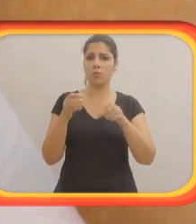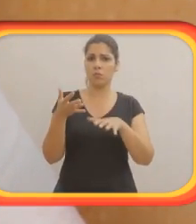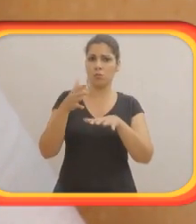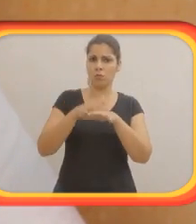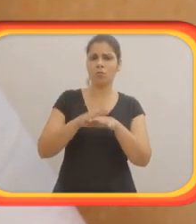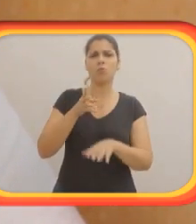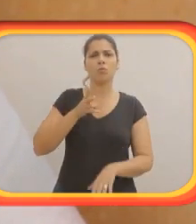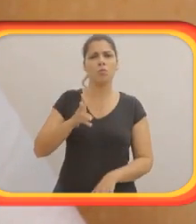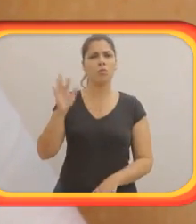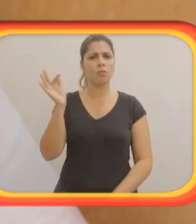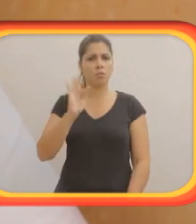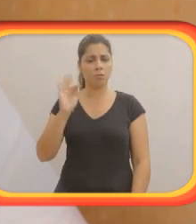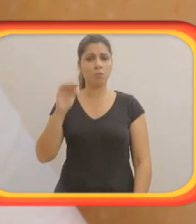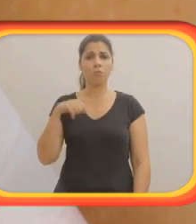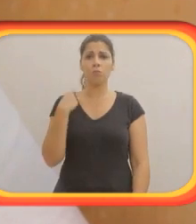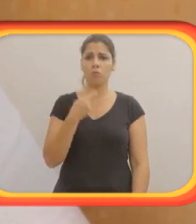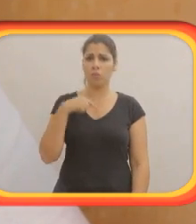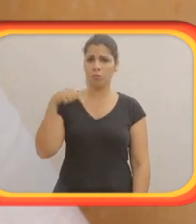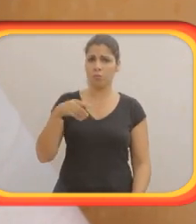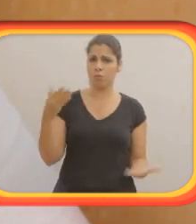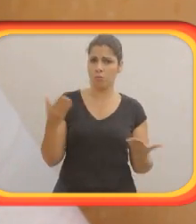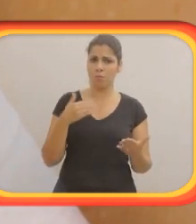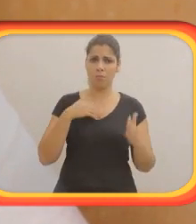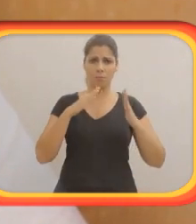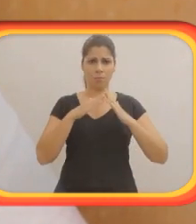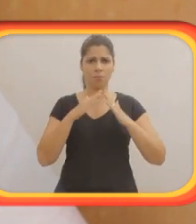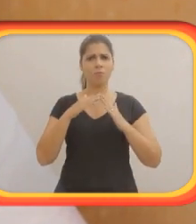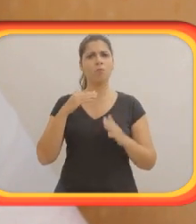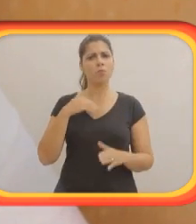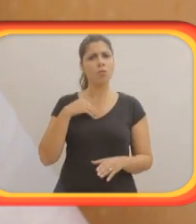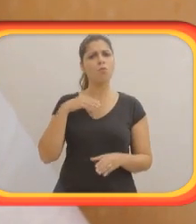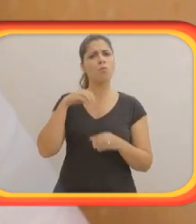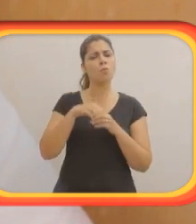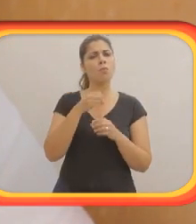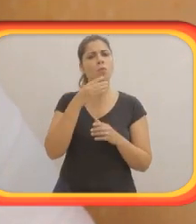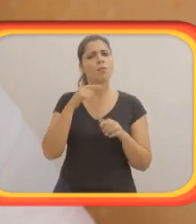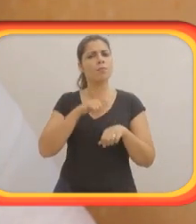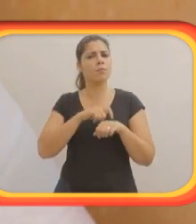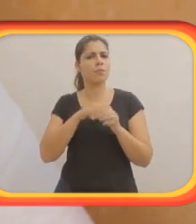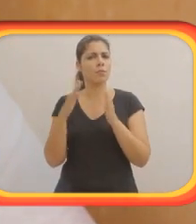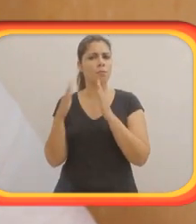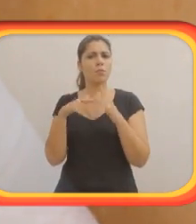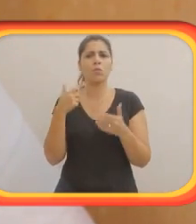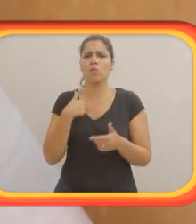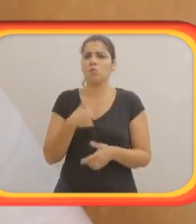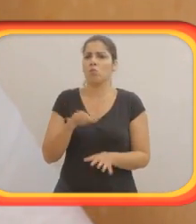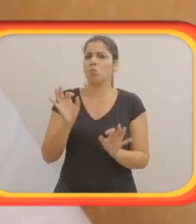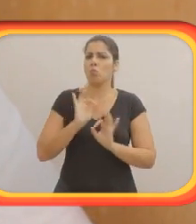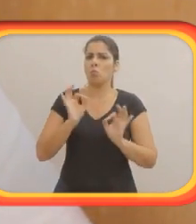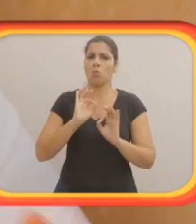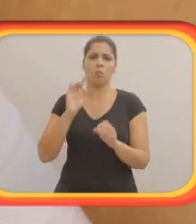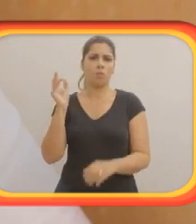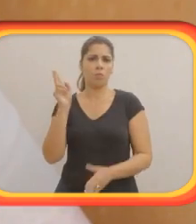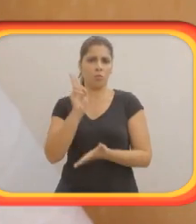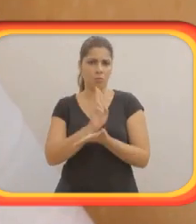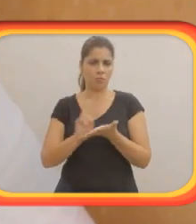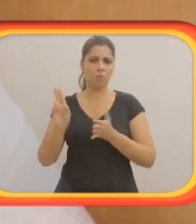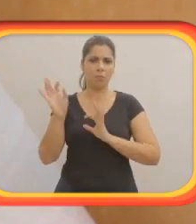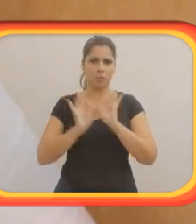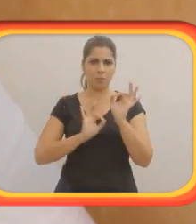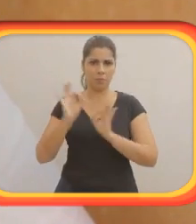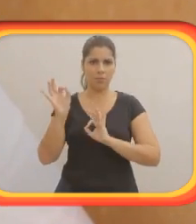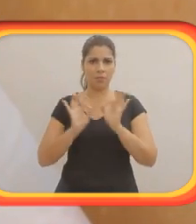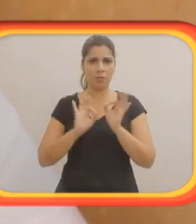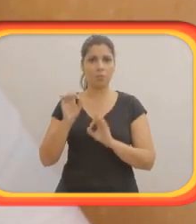Educação Inclusiva e Continuada da faculdade. E hoje estamos aqui na minha casa, onde eu passo boa parte